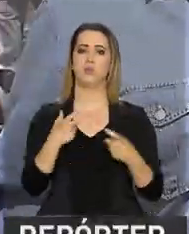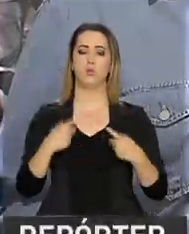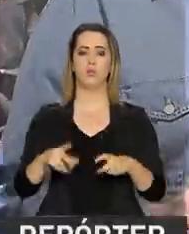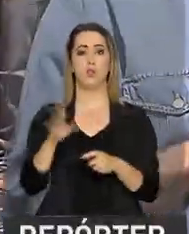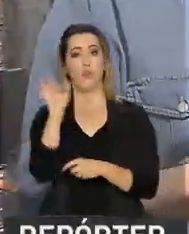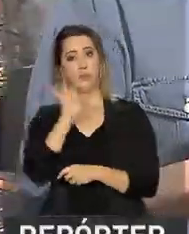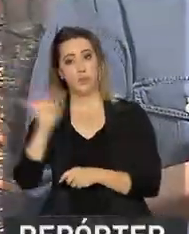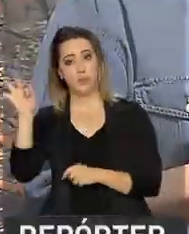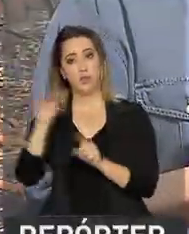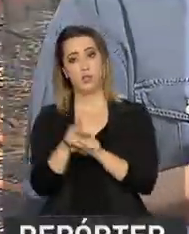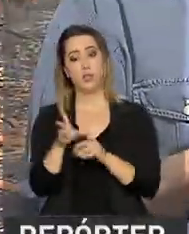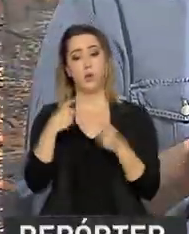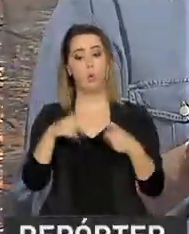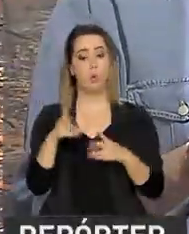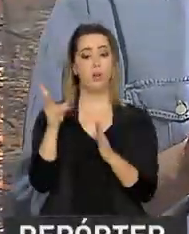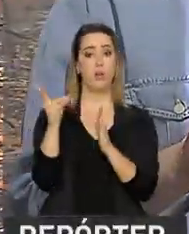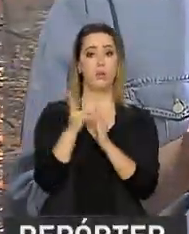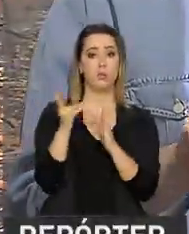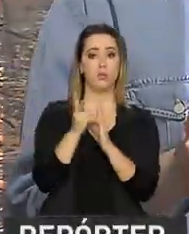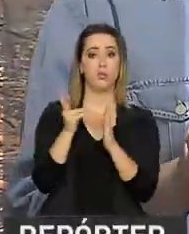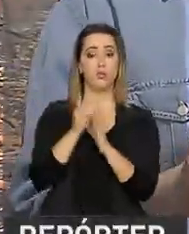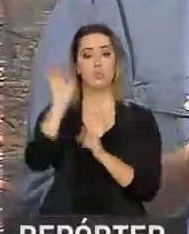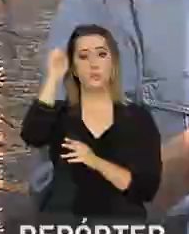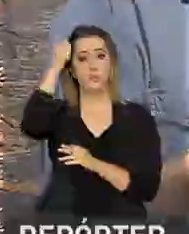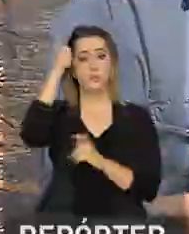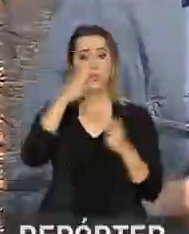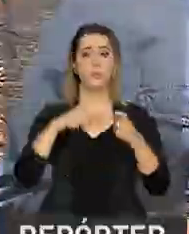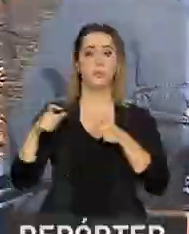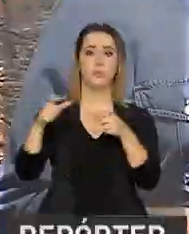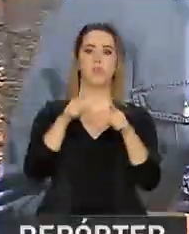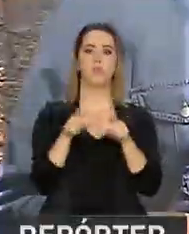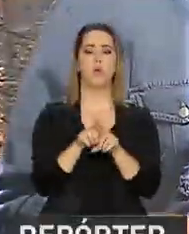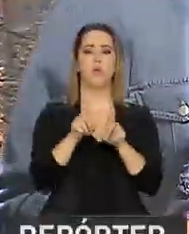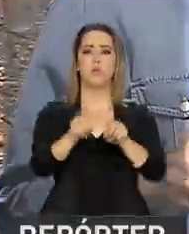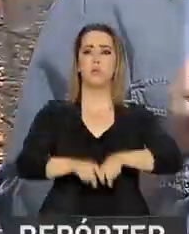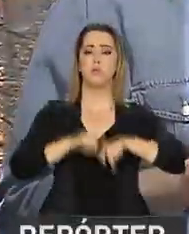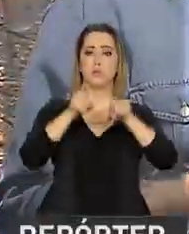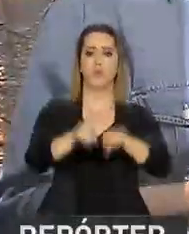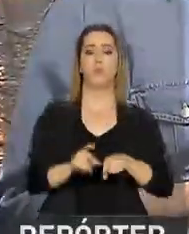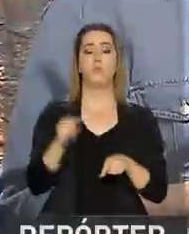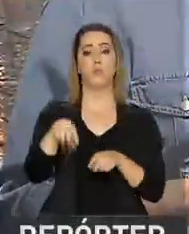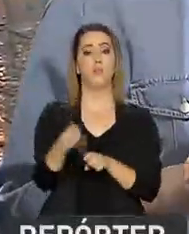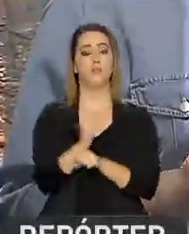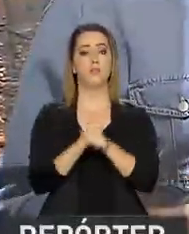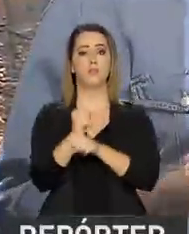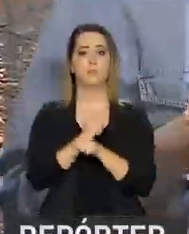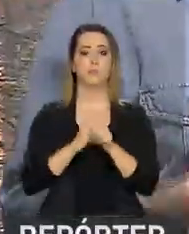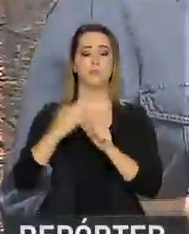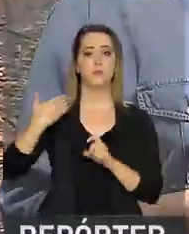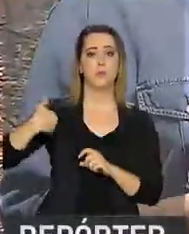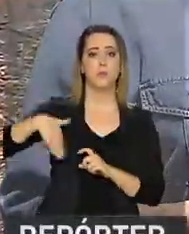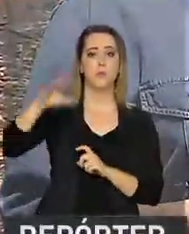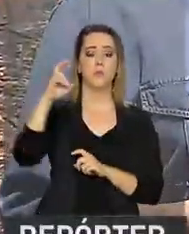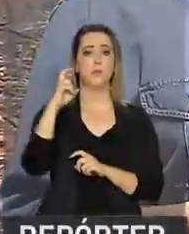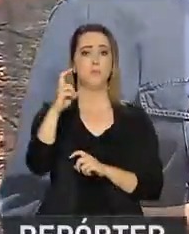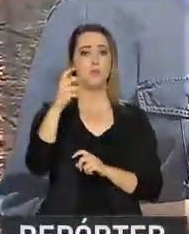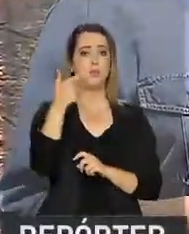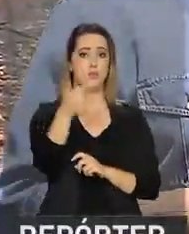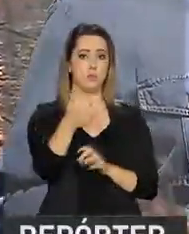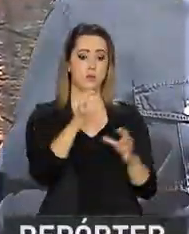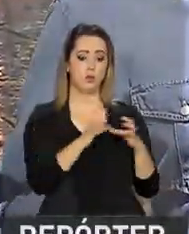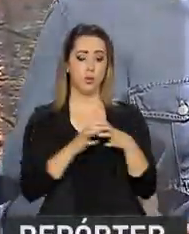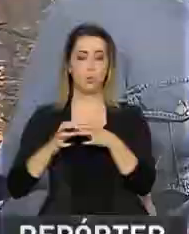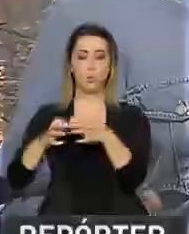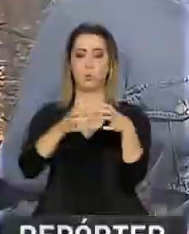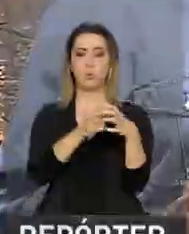federais terras indígenas e quilombolas e assentamentos rurais neste ano são 52 brigadas